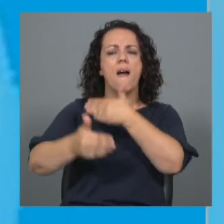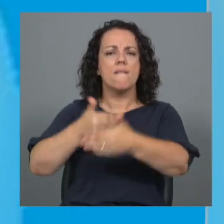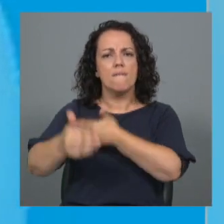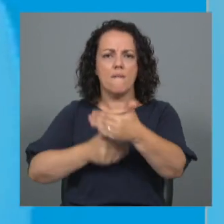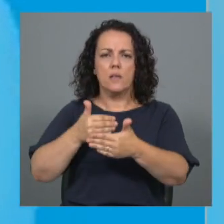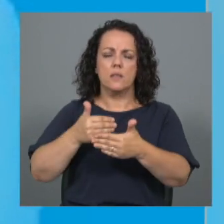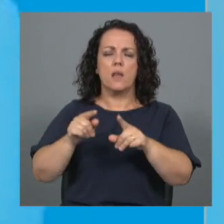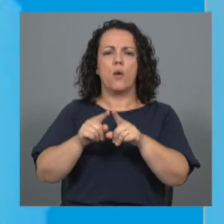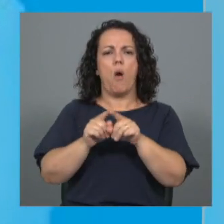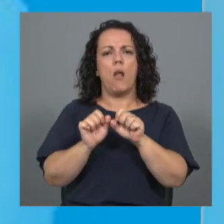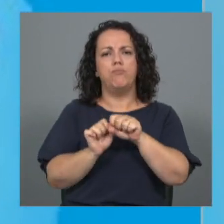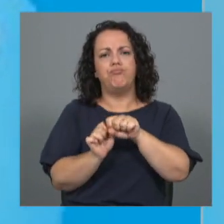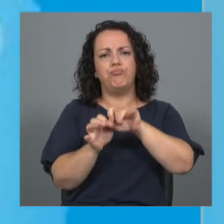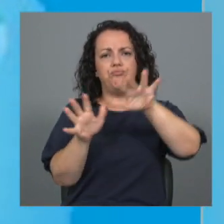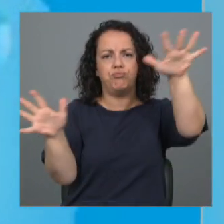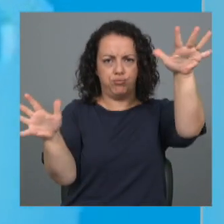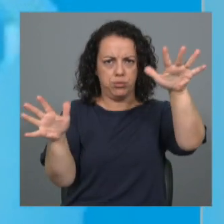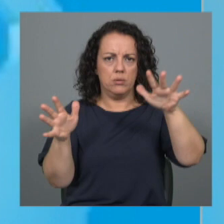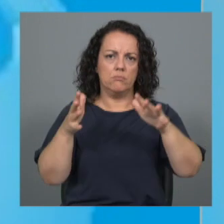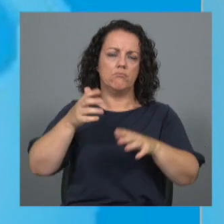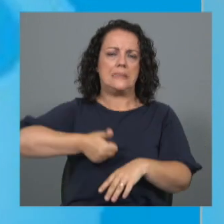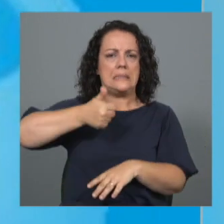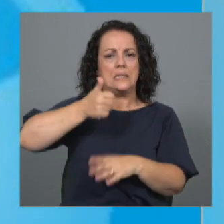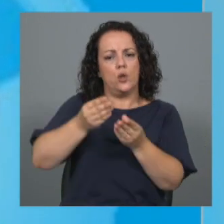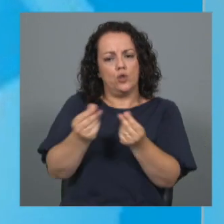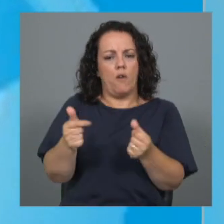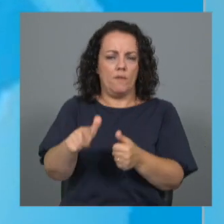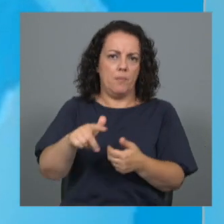alargada para tentar resolver e superar este problema,